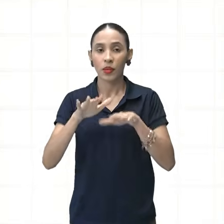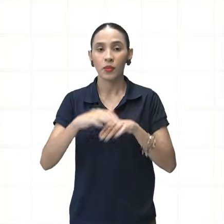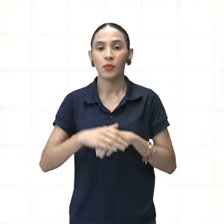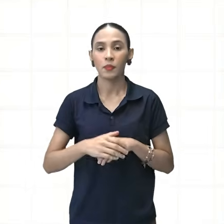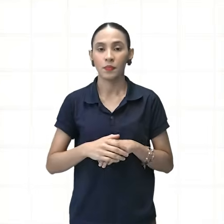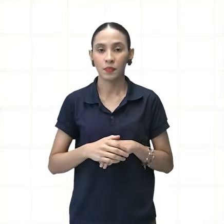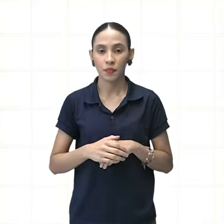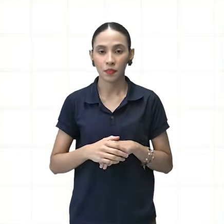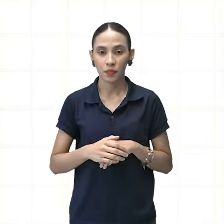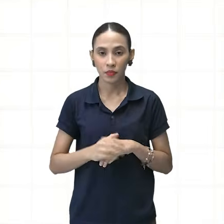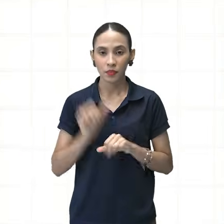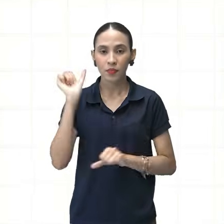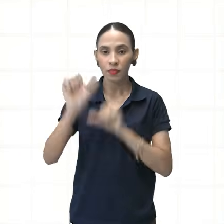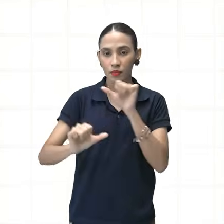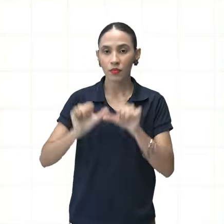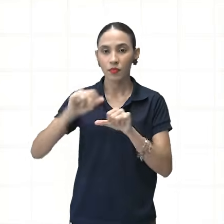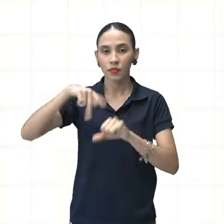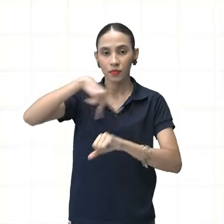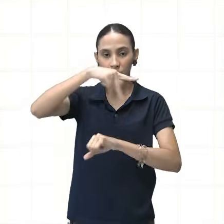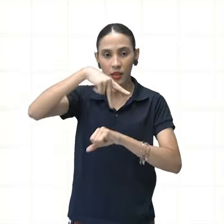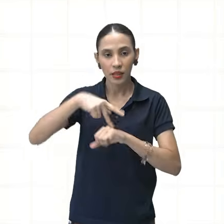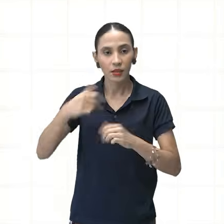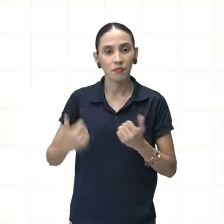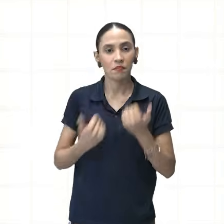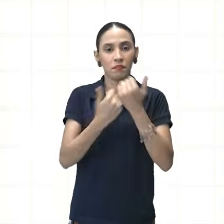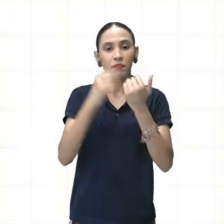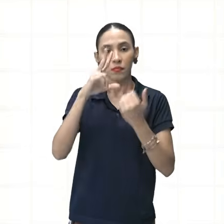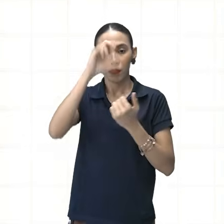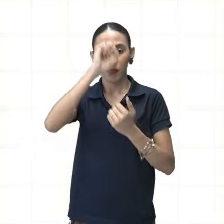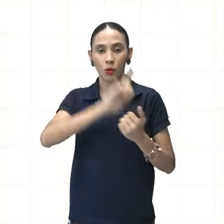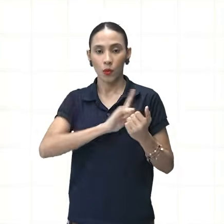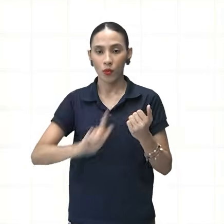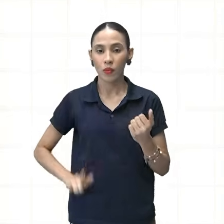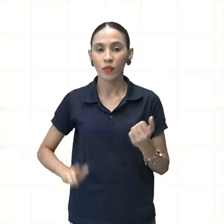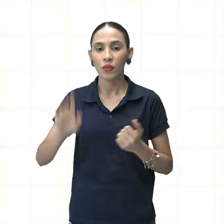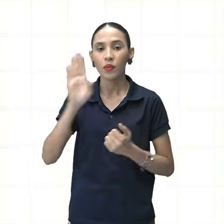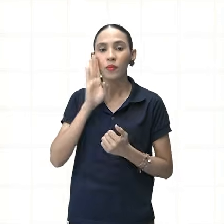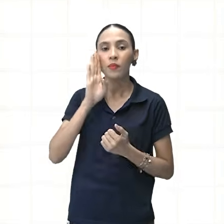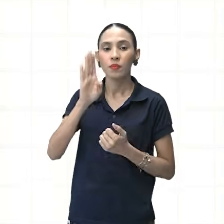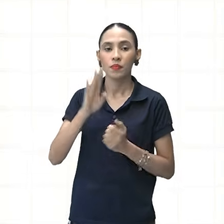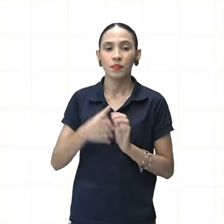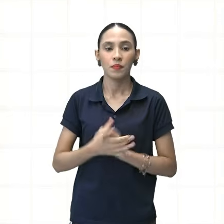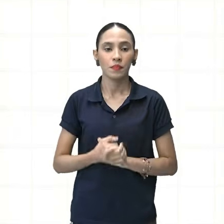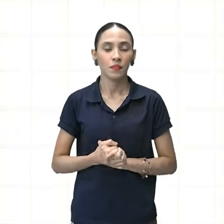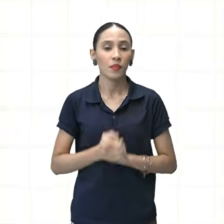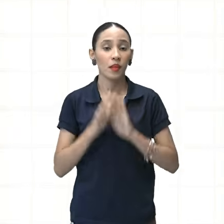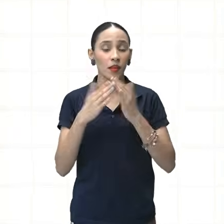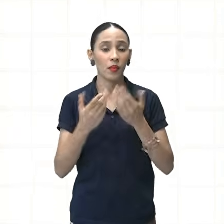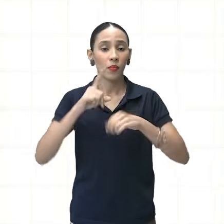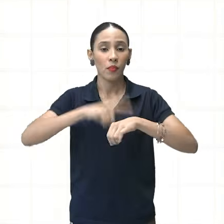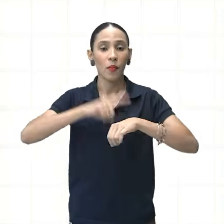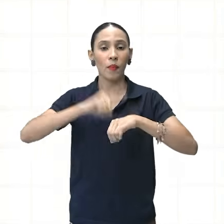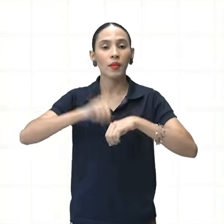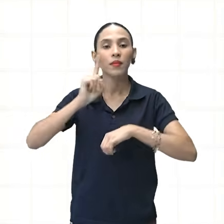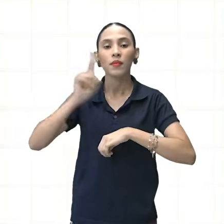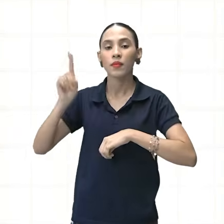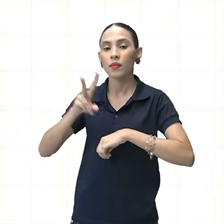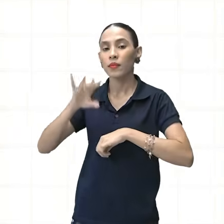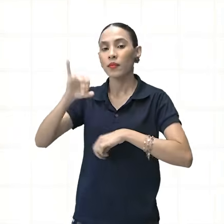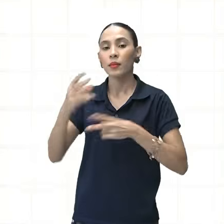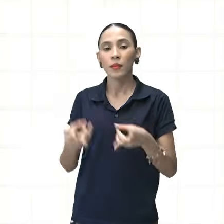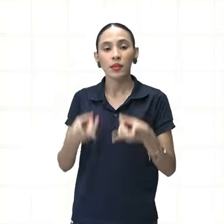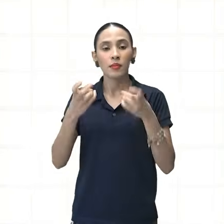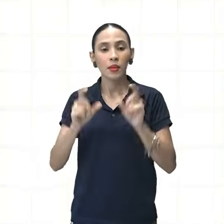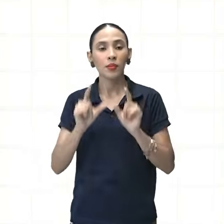reformista. Modernizar o país e fortalecer o governo central. Nesse momento, vamos verificar também